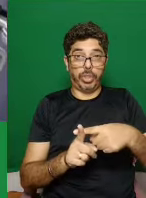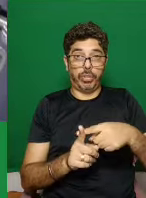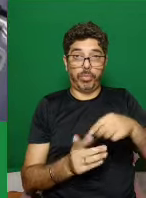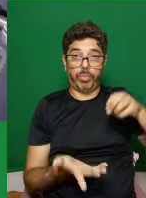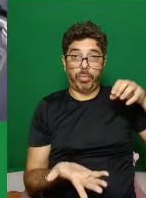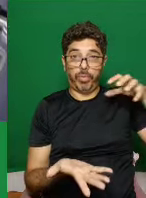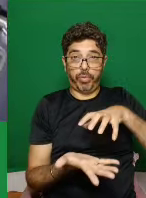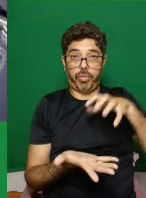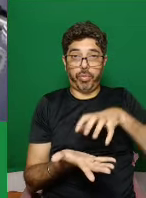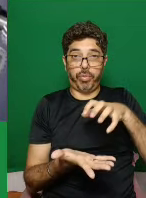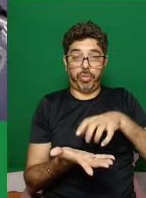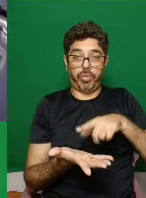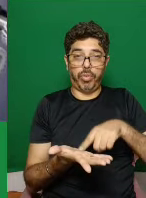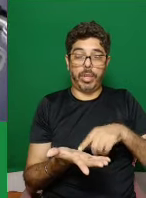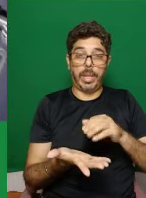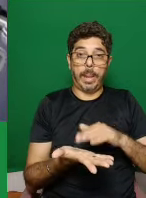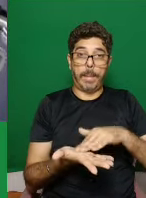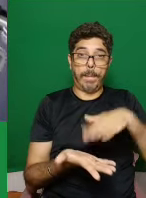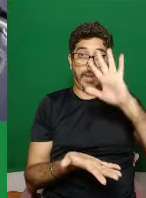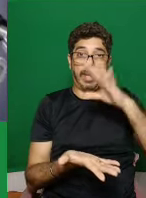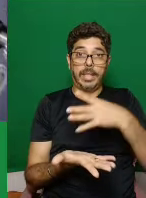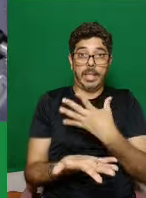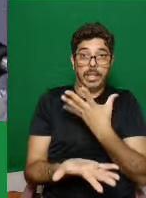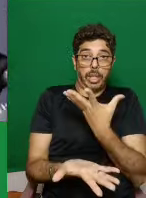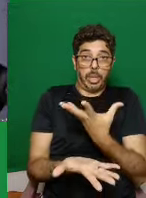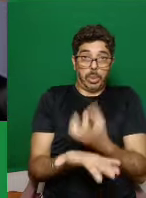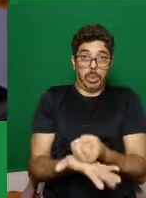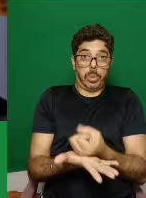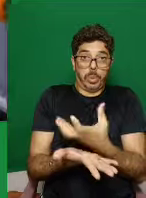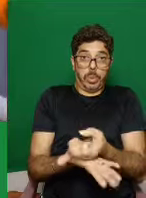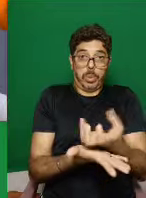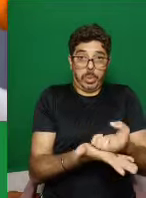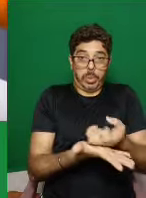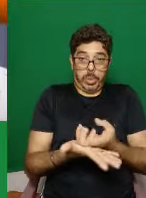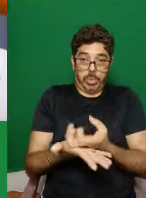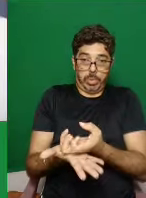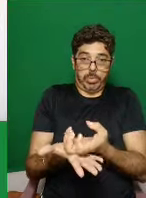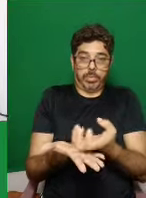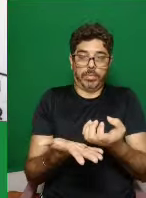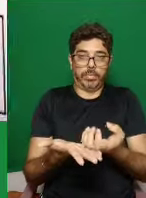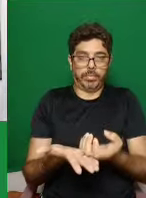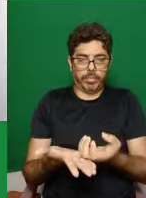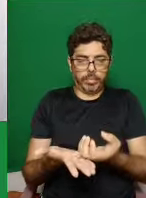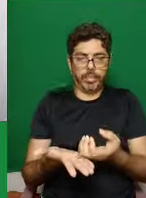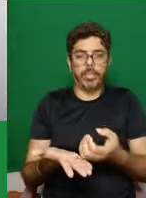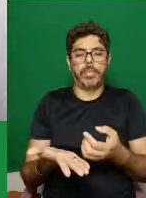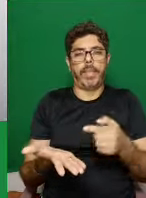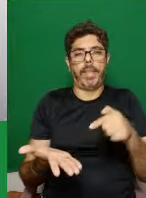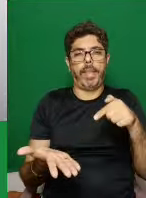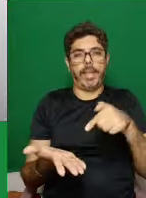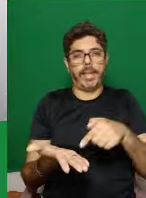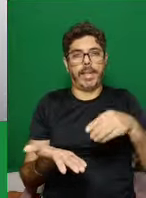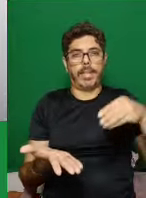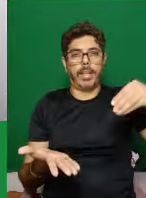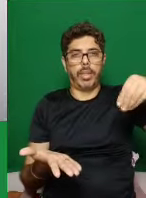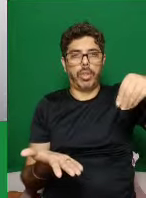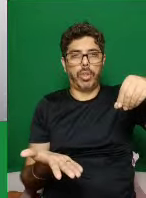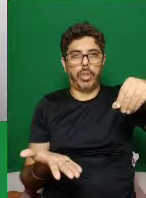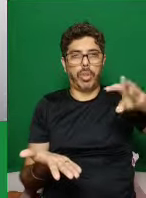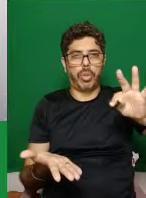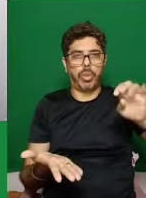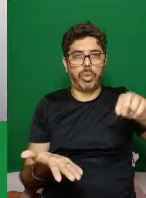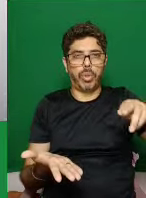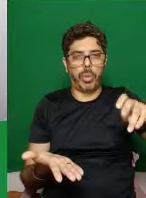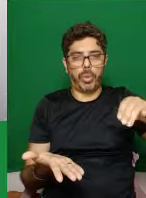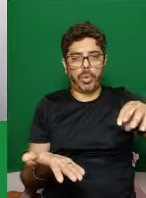positiva, maior do que a do cilindro. Com isso, ela atrai o toner do cilindro para a sua superfície. Finalmente, a folha de papel com o